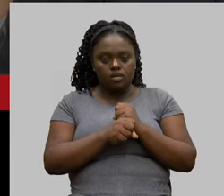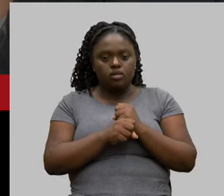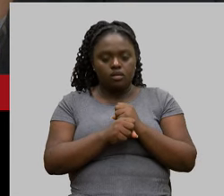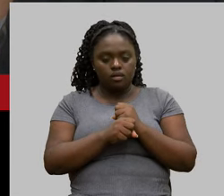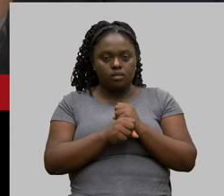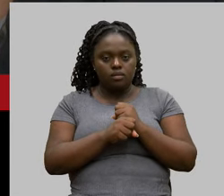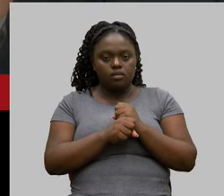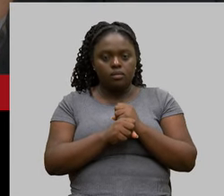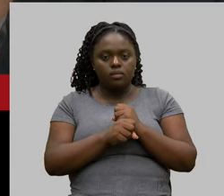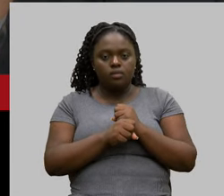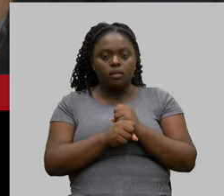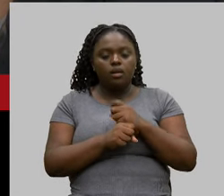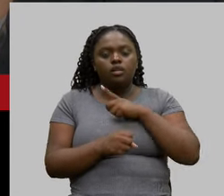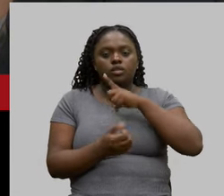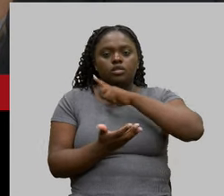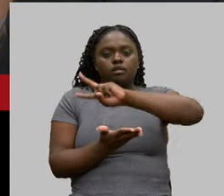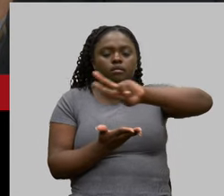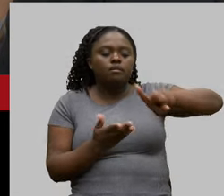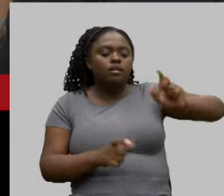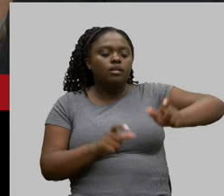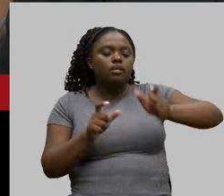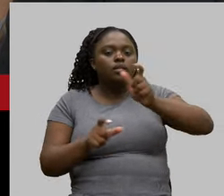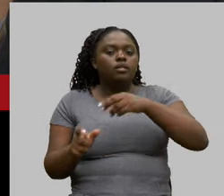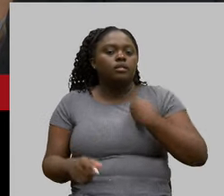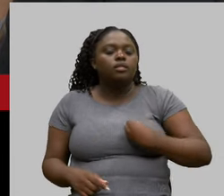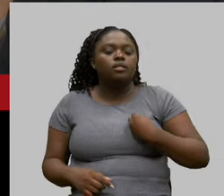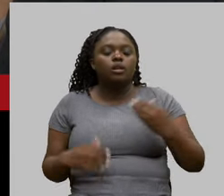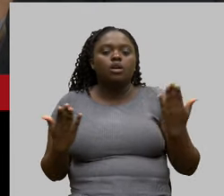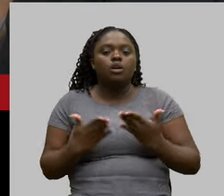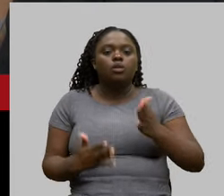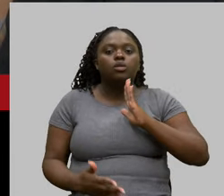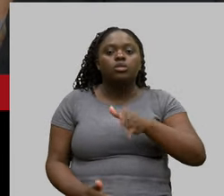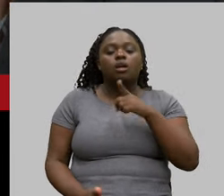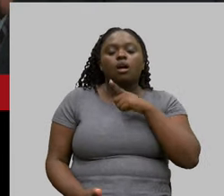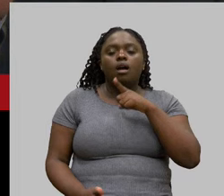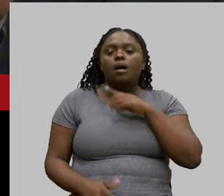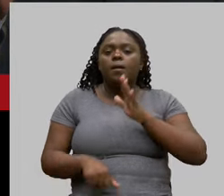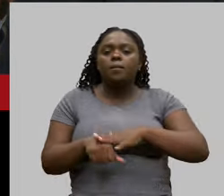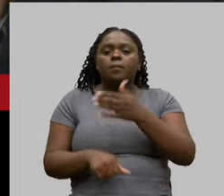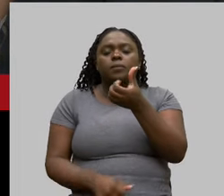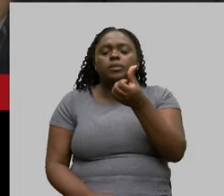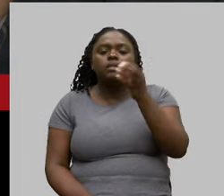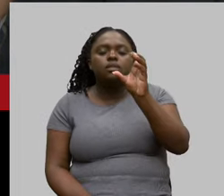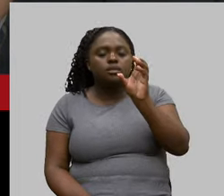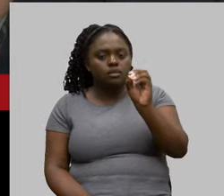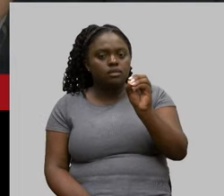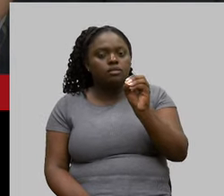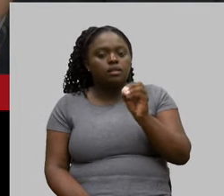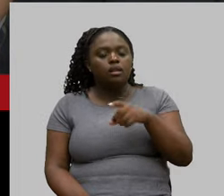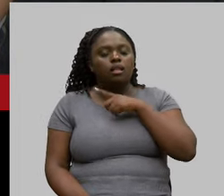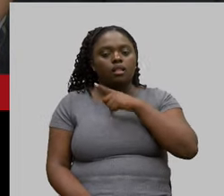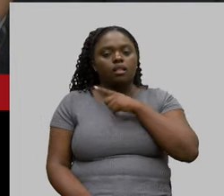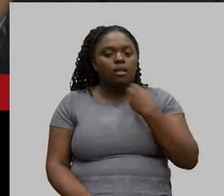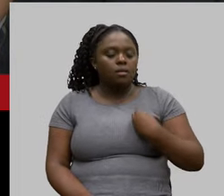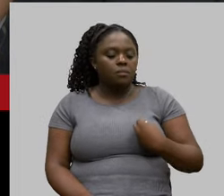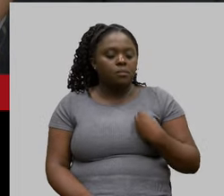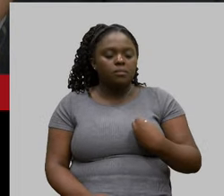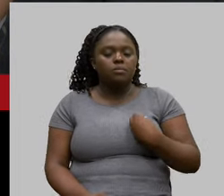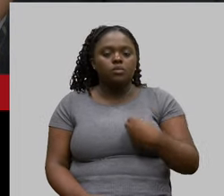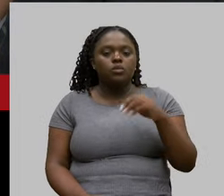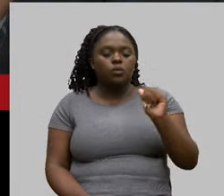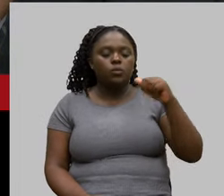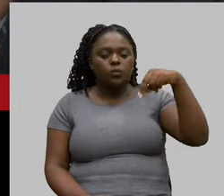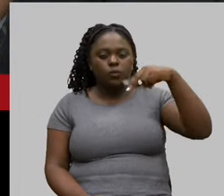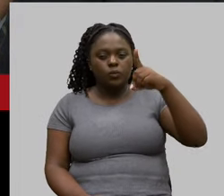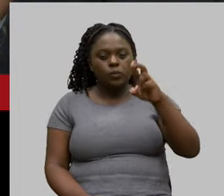participando hoje já temos cerca de 60 regimes próprios participando já tivemos a presença ilustres também do André dos Anjos do